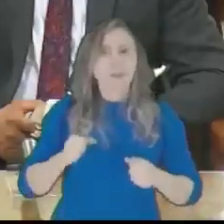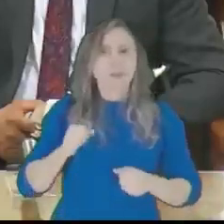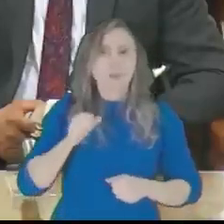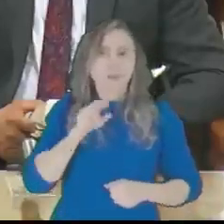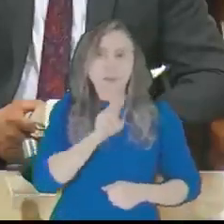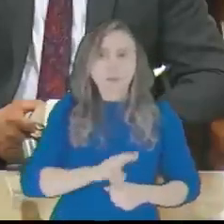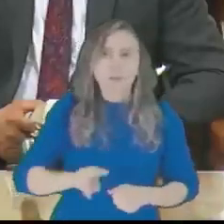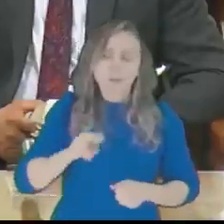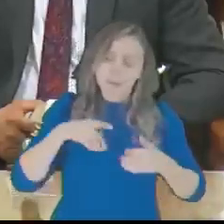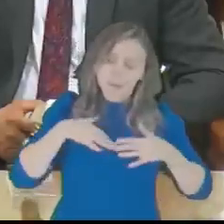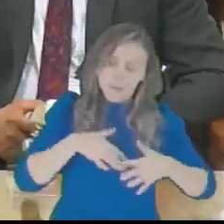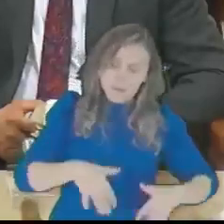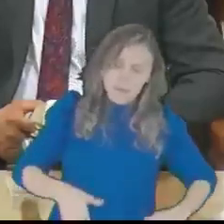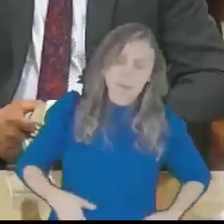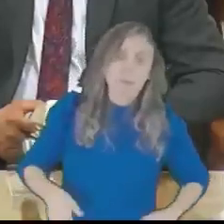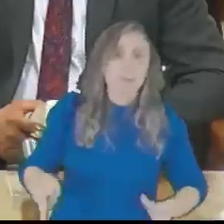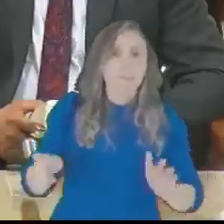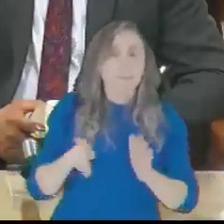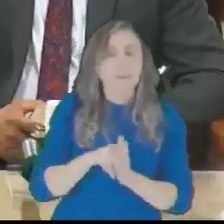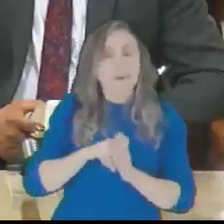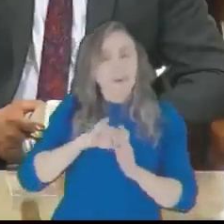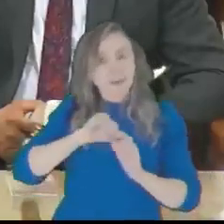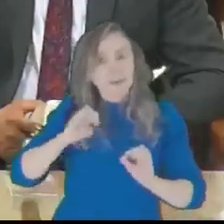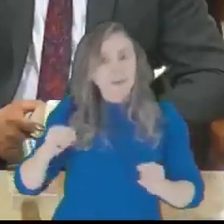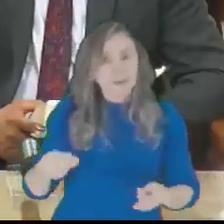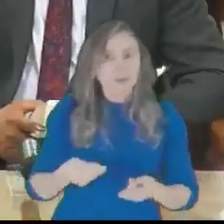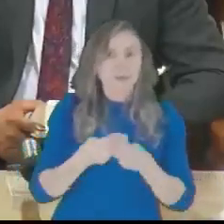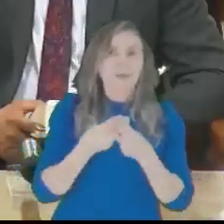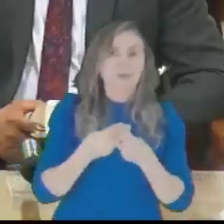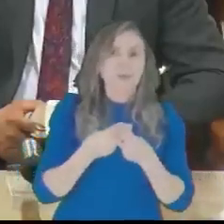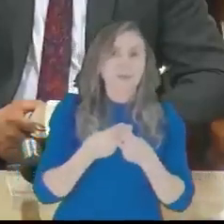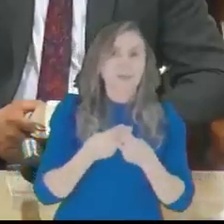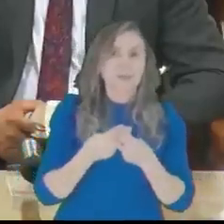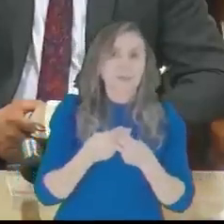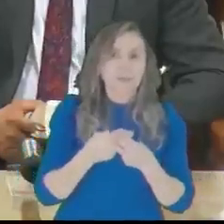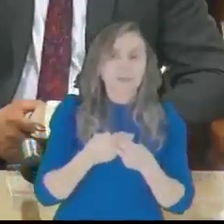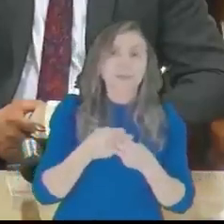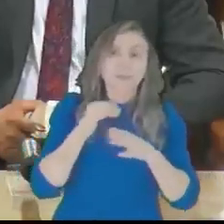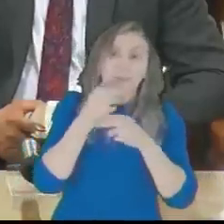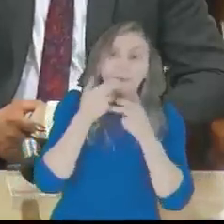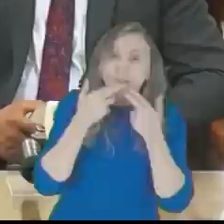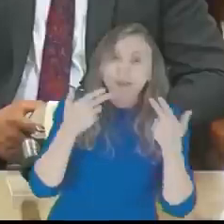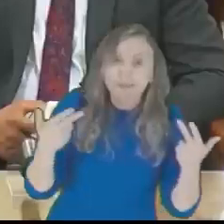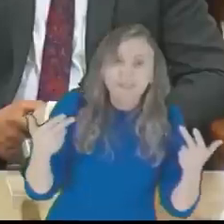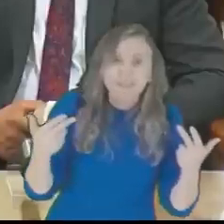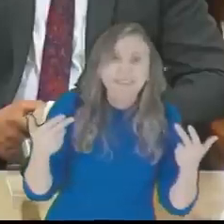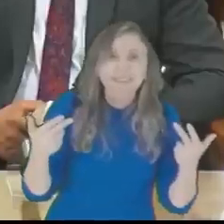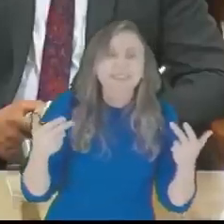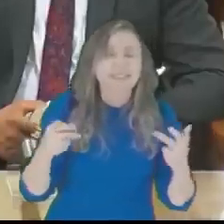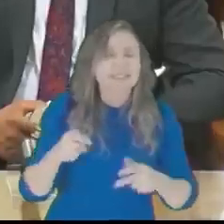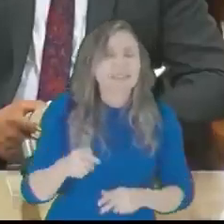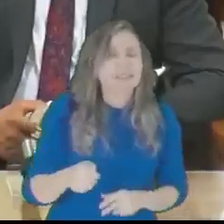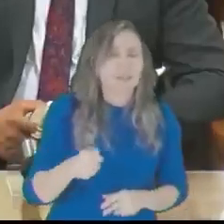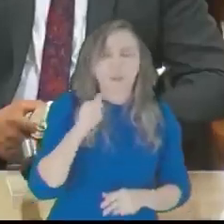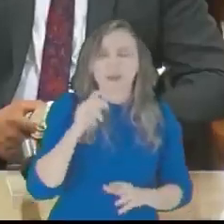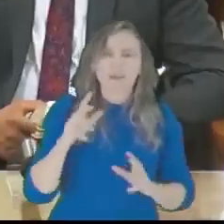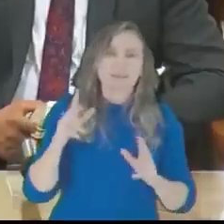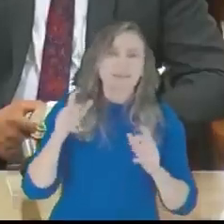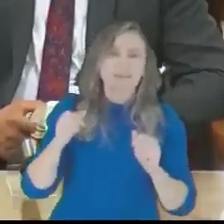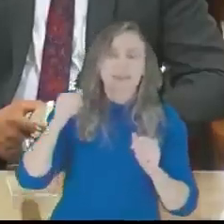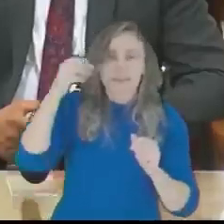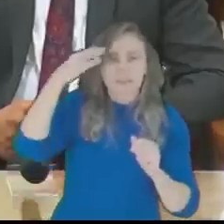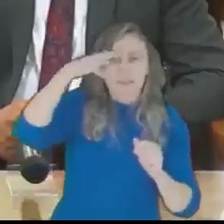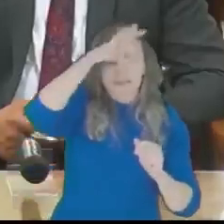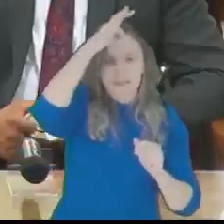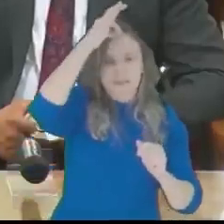a sinagoga, mas e outra coisa, uma notícia para vocês pentecostais. Quase todos são batizados com o Espírito